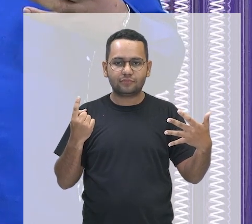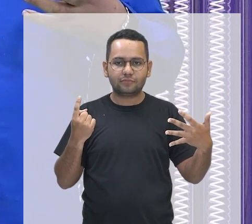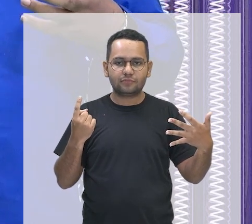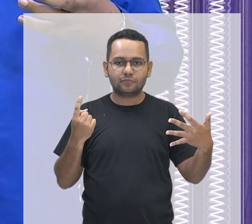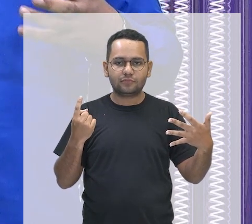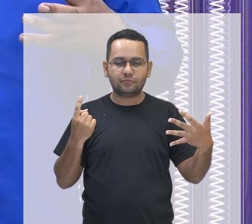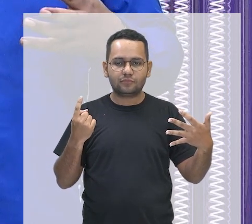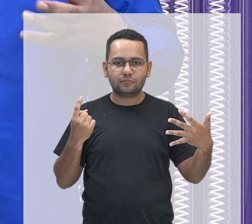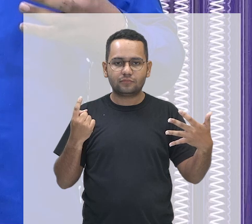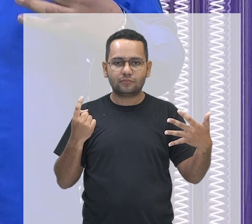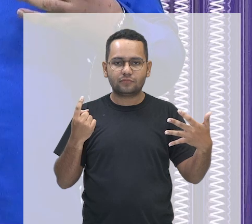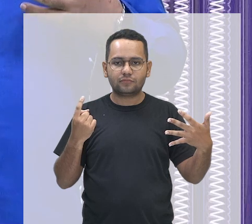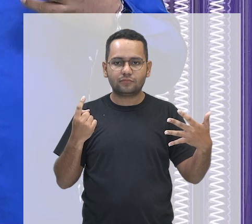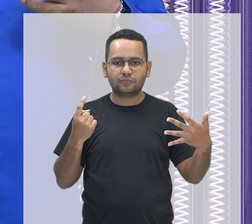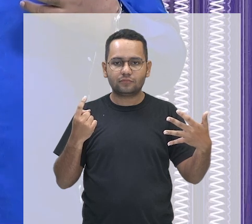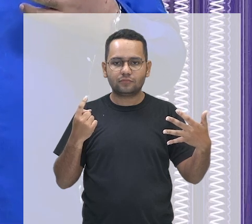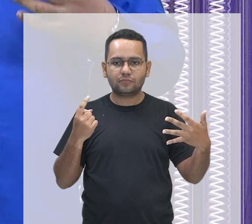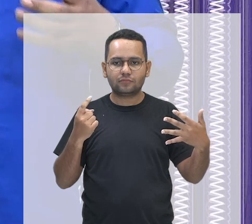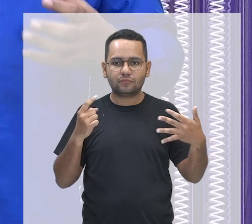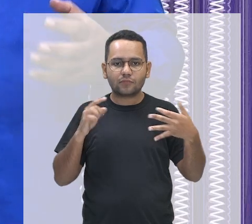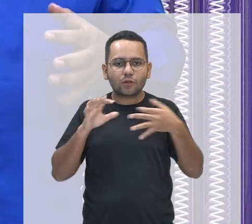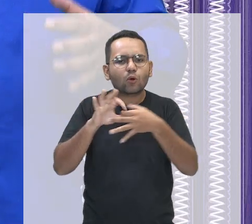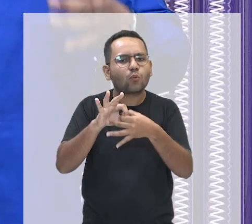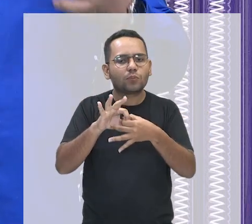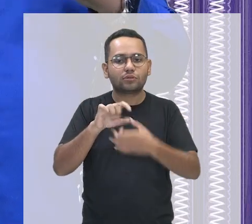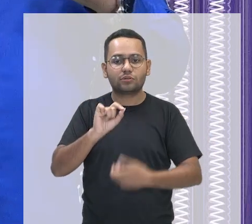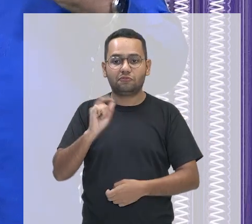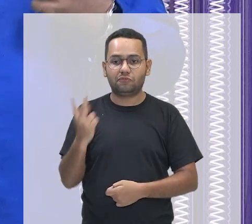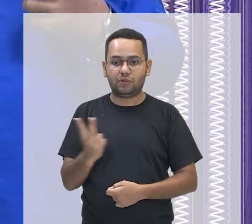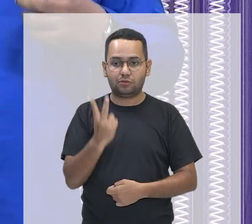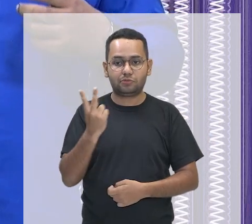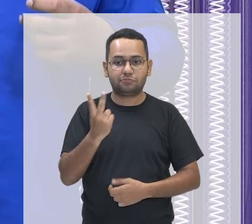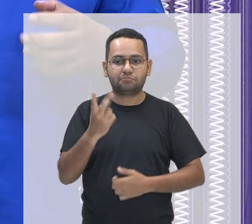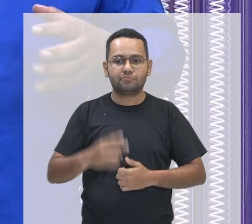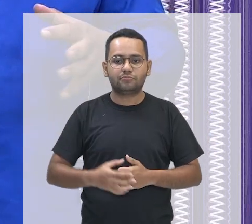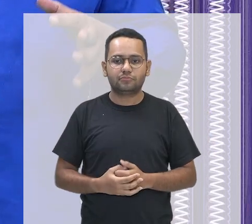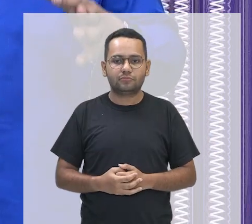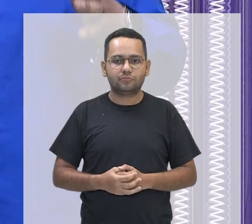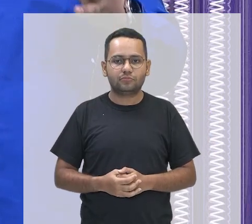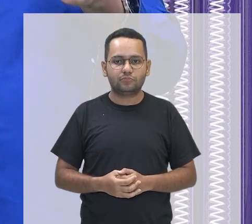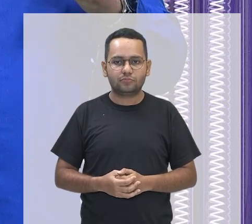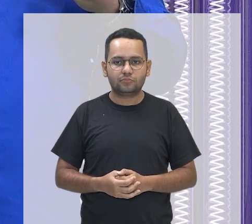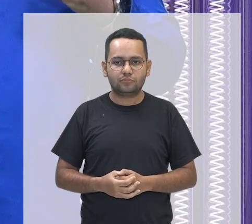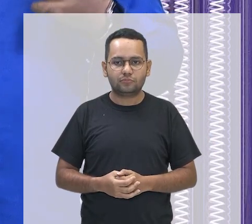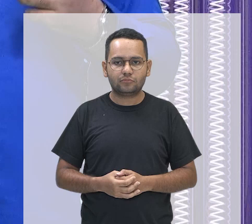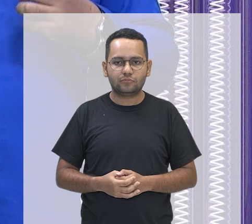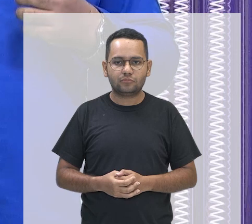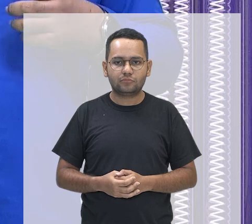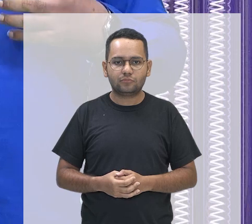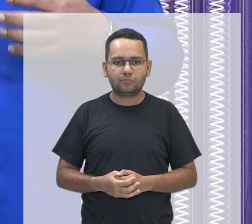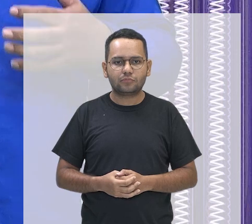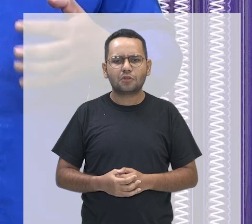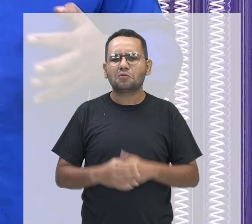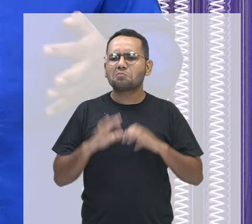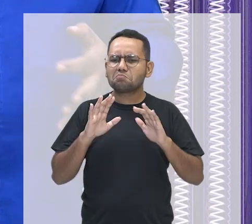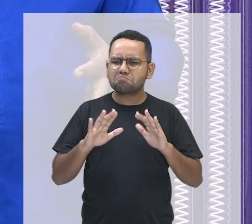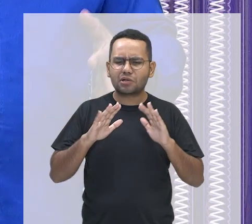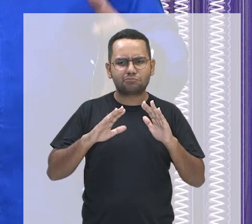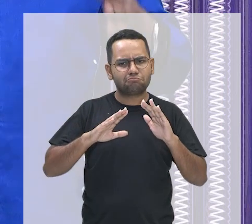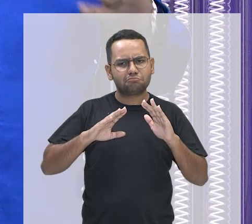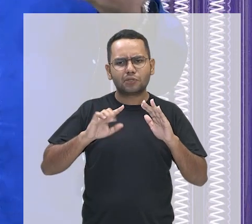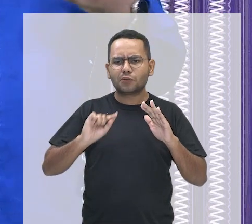formam o que nós chamamos de valores, né? E eles vão ser aos poucos aplicados na nossa vida à medida em que